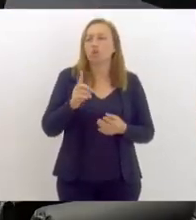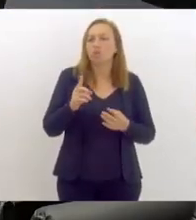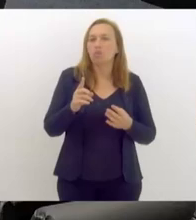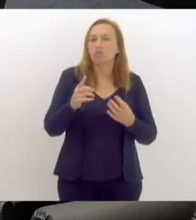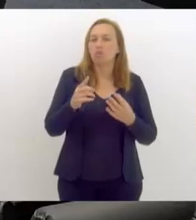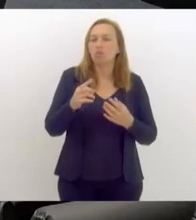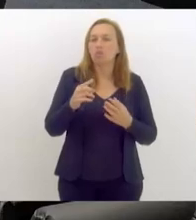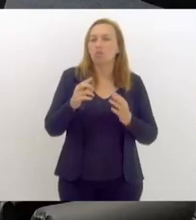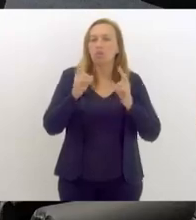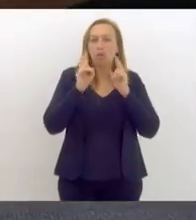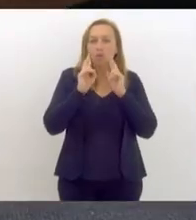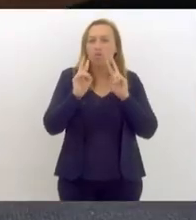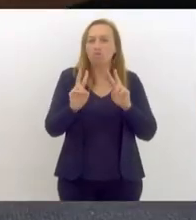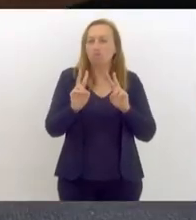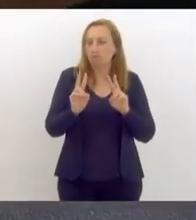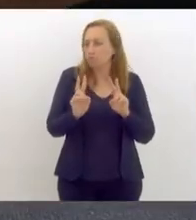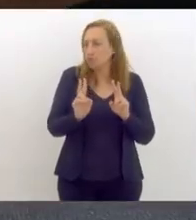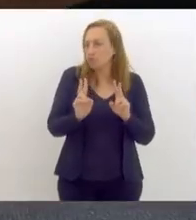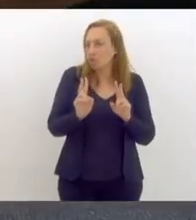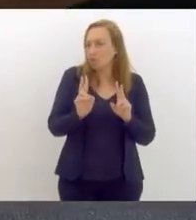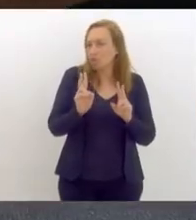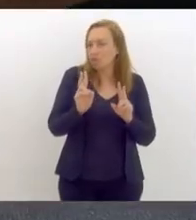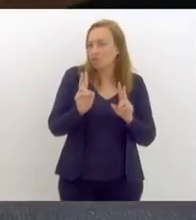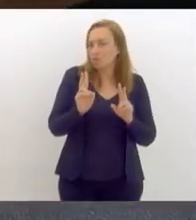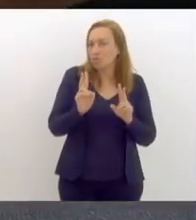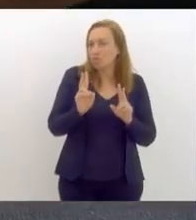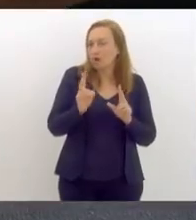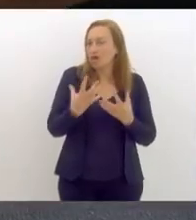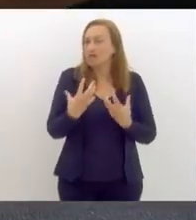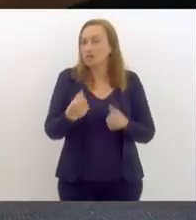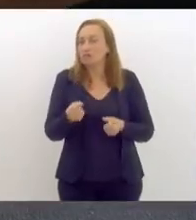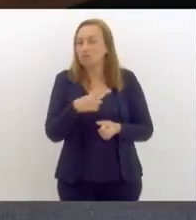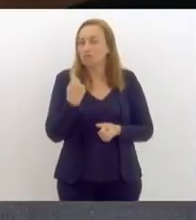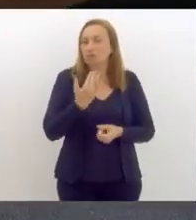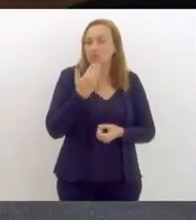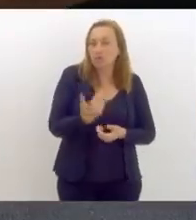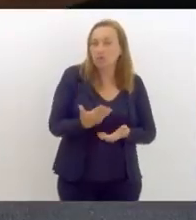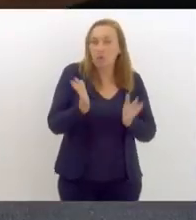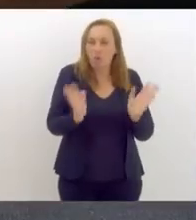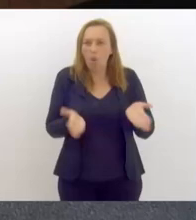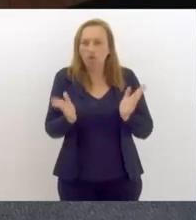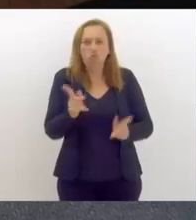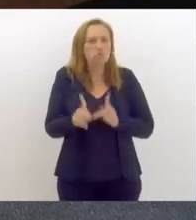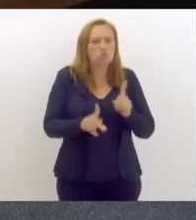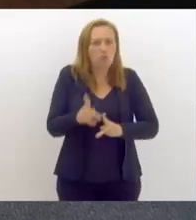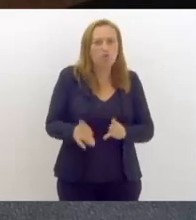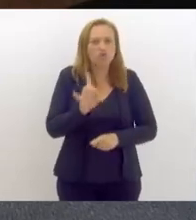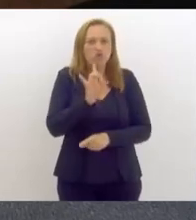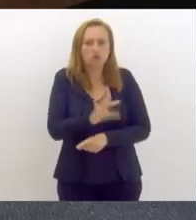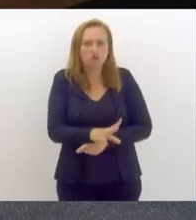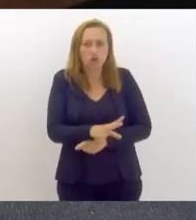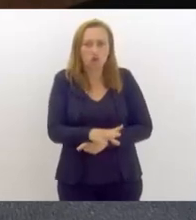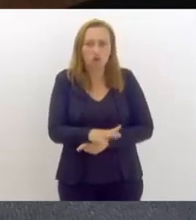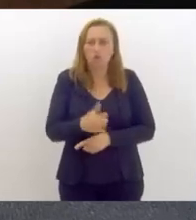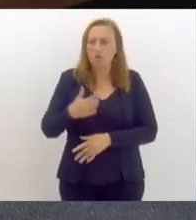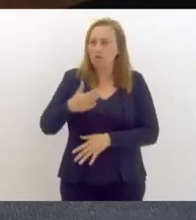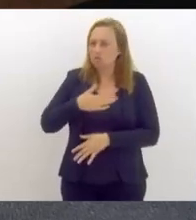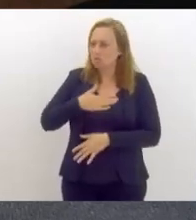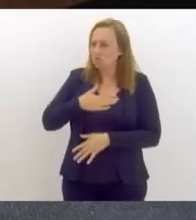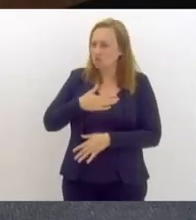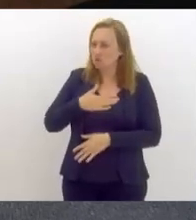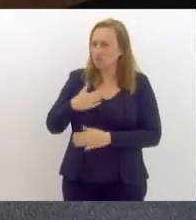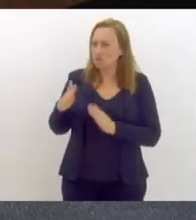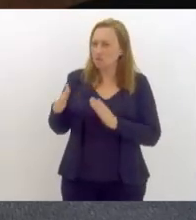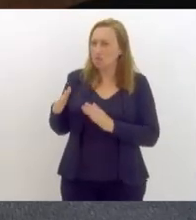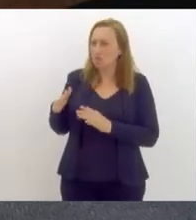sem audiência pública e a Cedae foi vendida Então hoje a população não é só a população da minha região da zona oeste